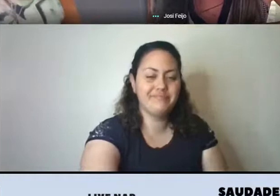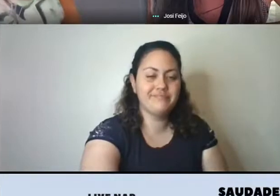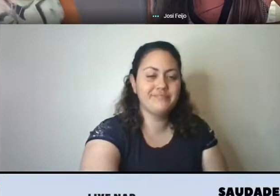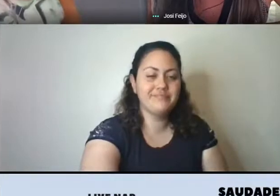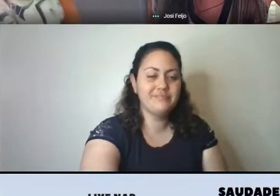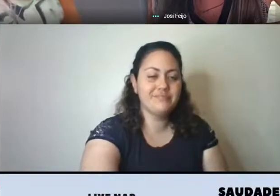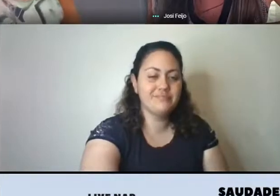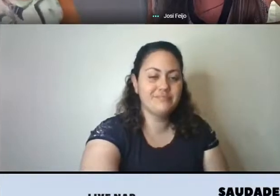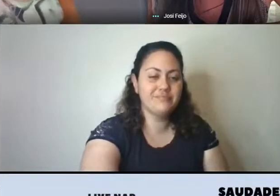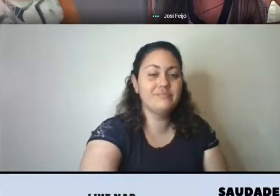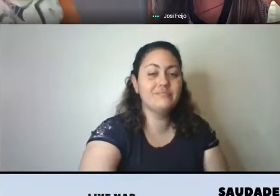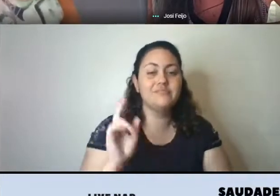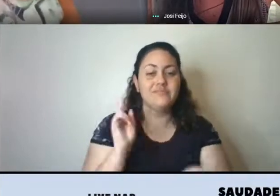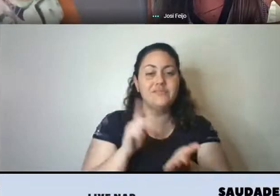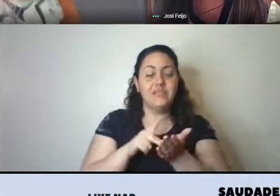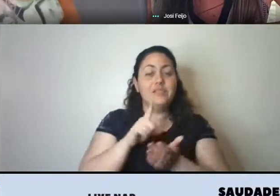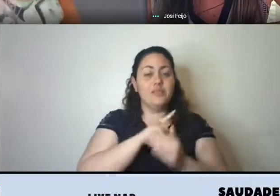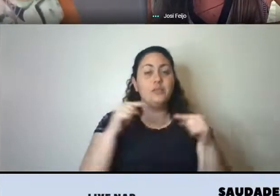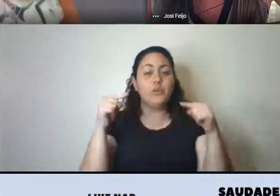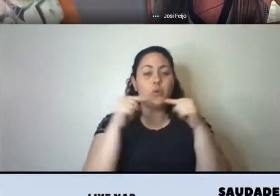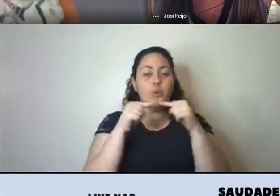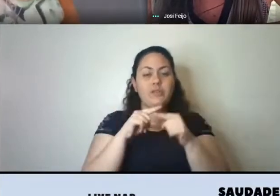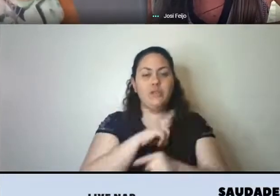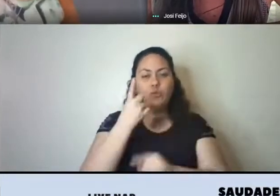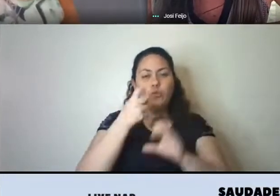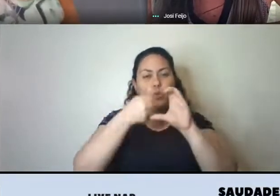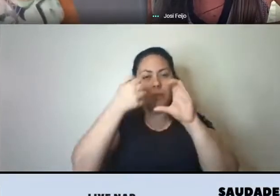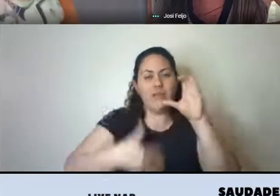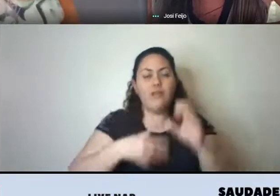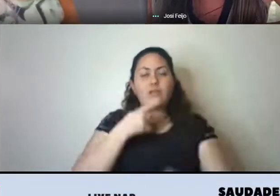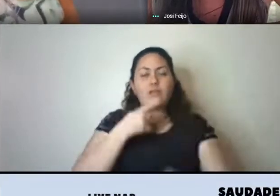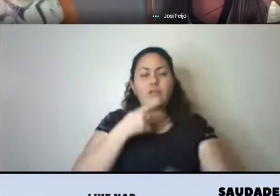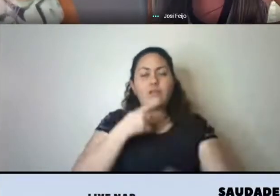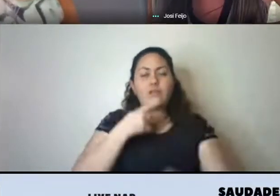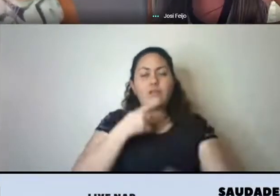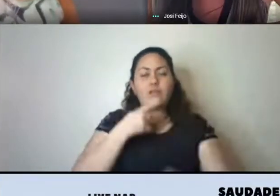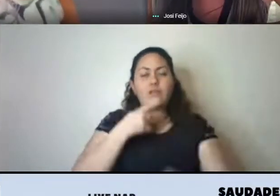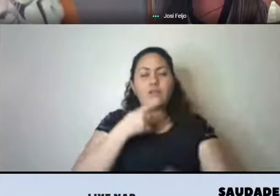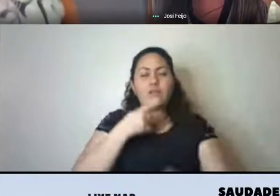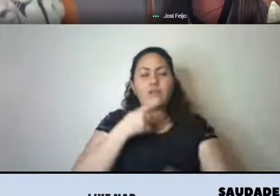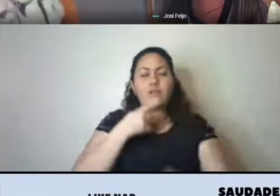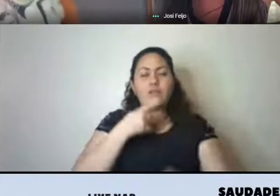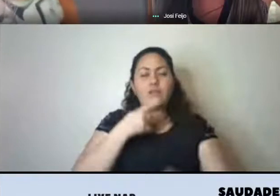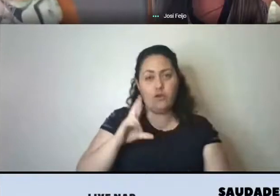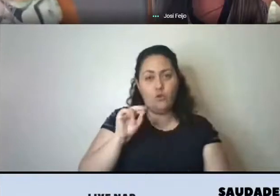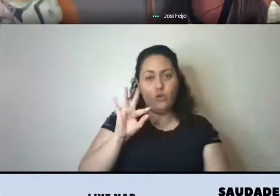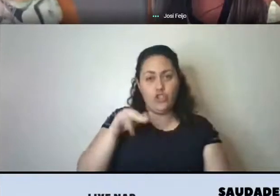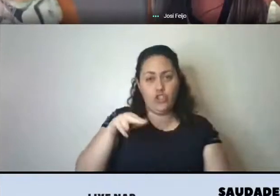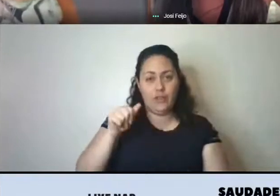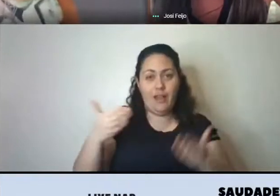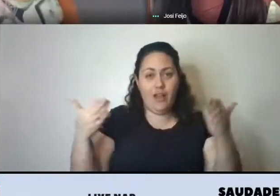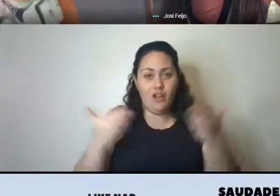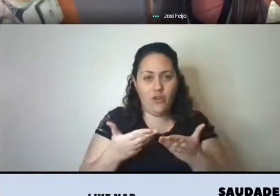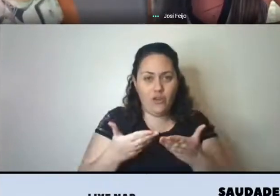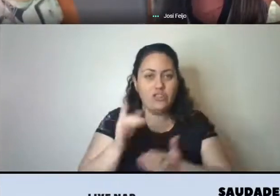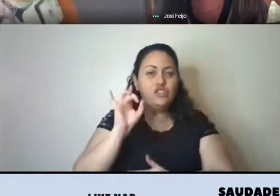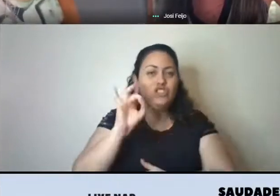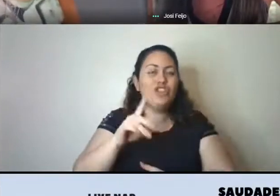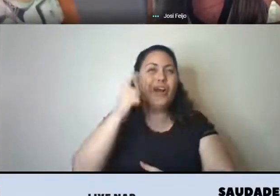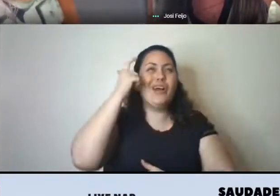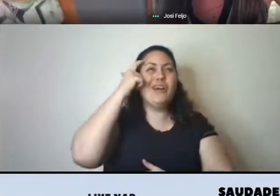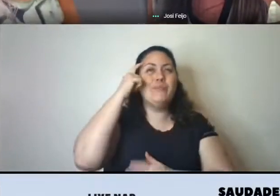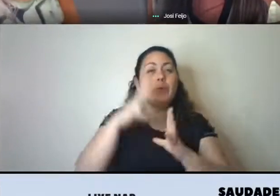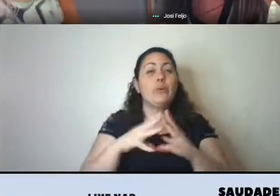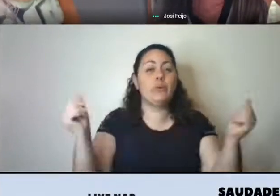tem tudo a ver com um comentário que a gente recebeu, né, que diz assim, pensar na rotina atual não só como passageira, também ajuda